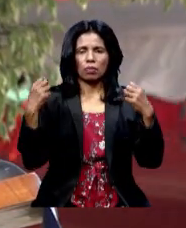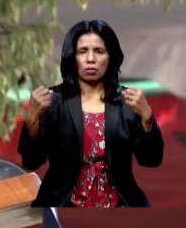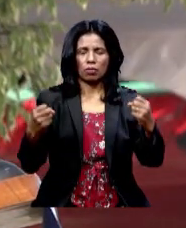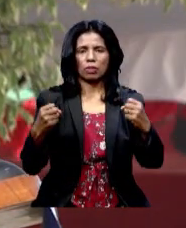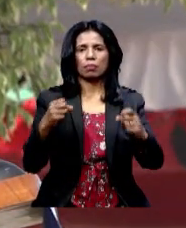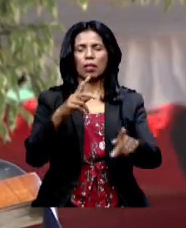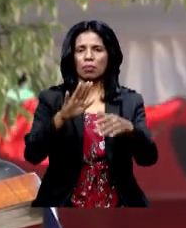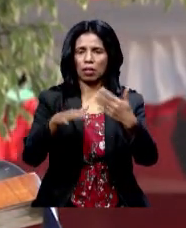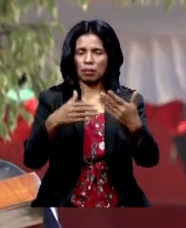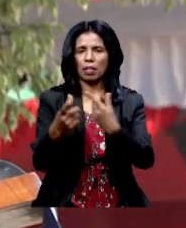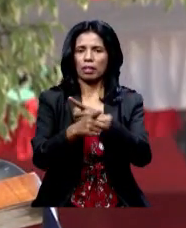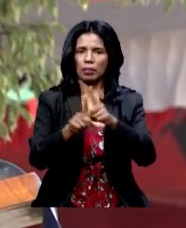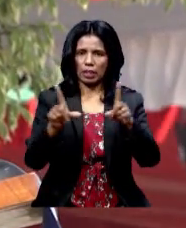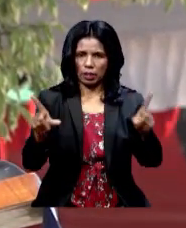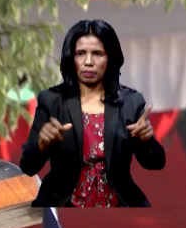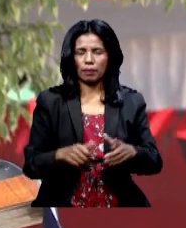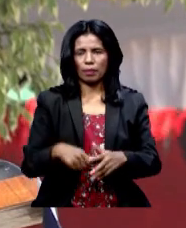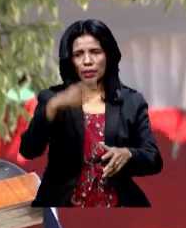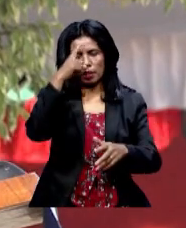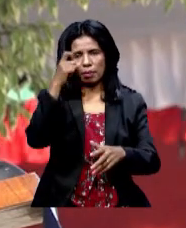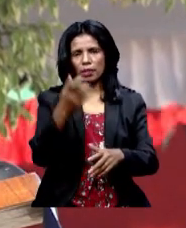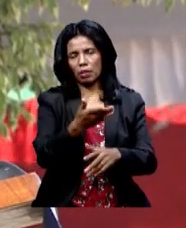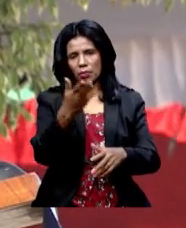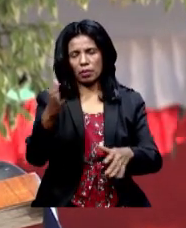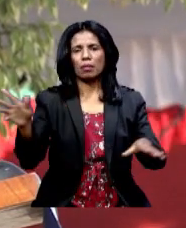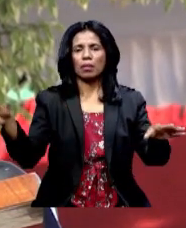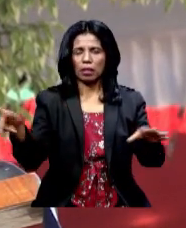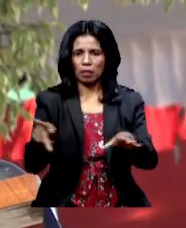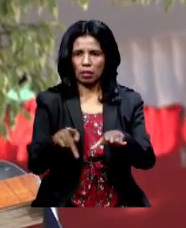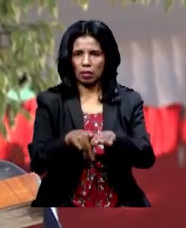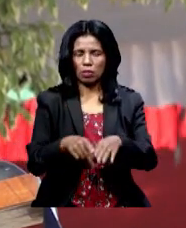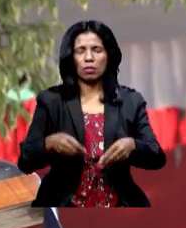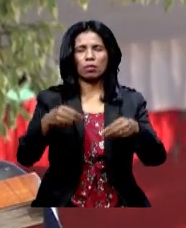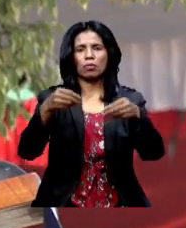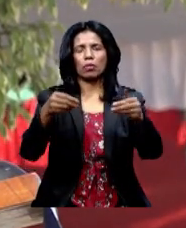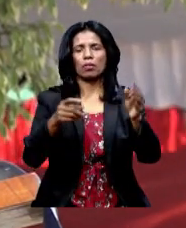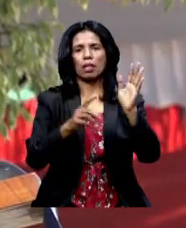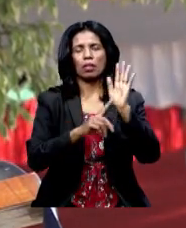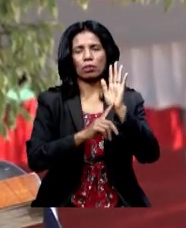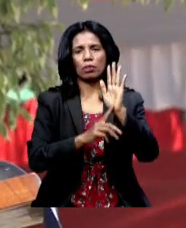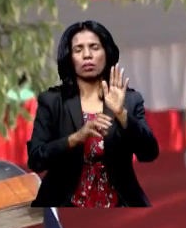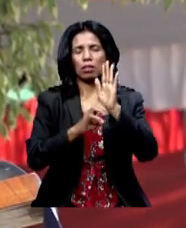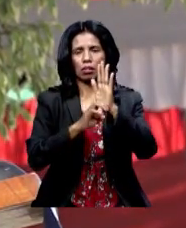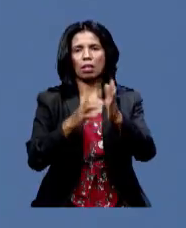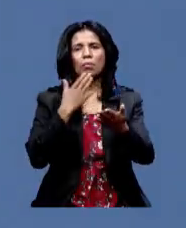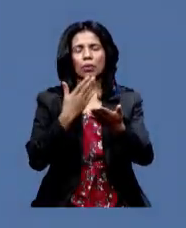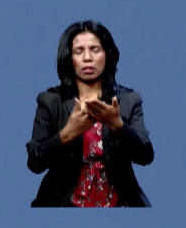sira ba liberdade. Tamba ita bot minha presença ma motivação bot ba